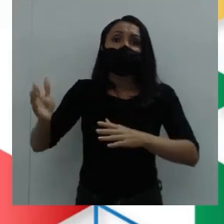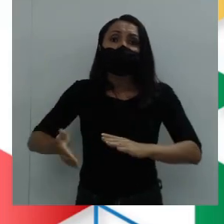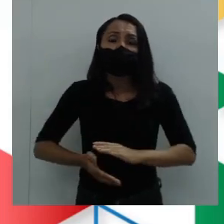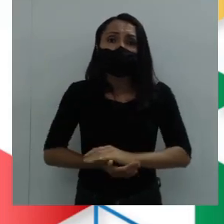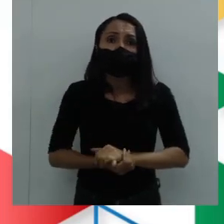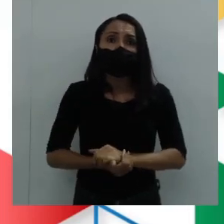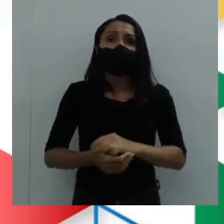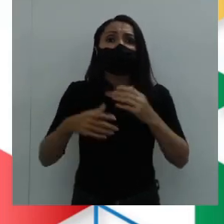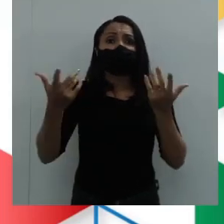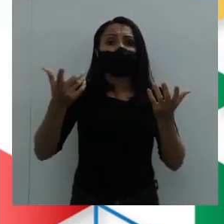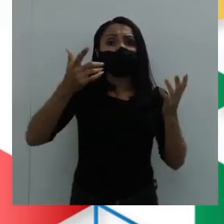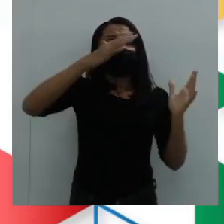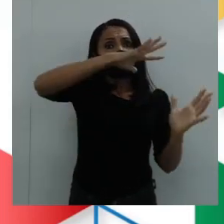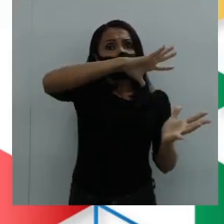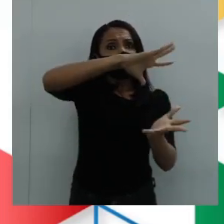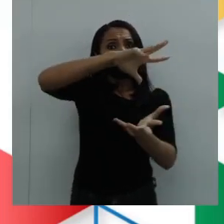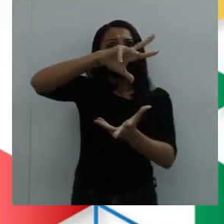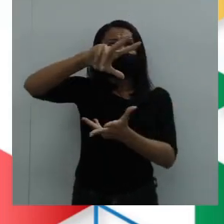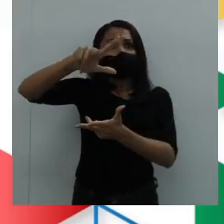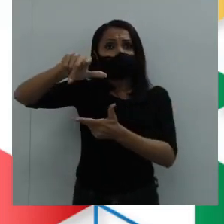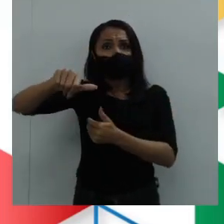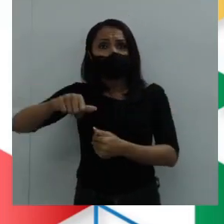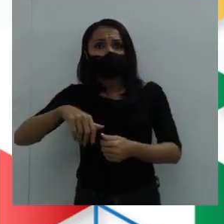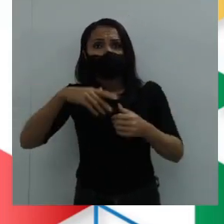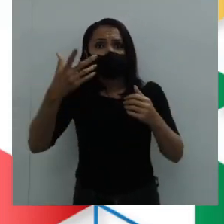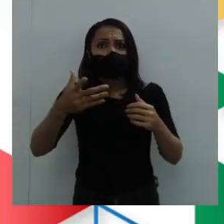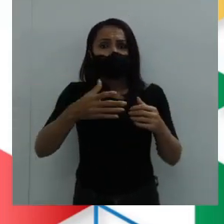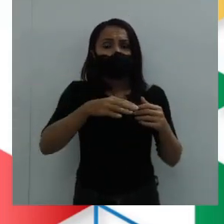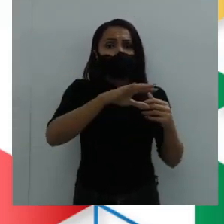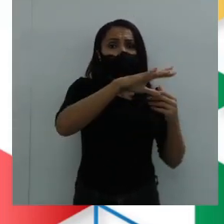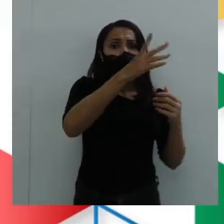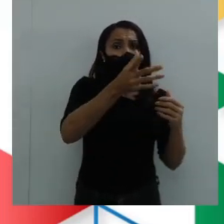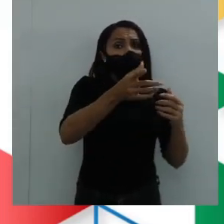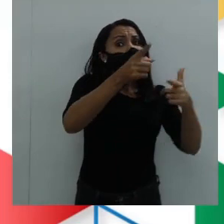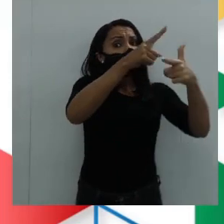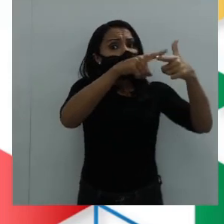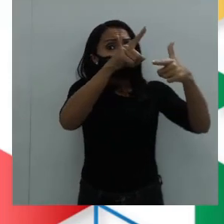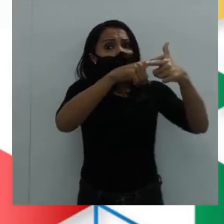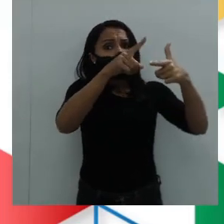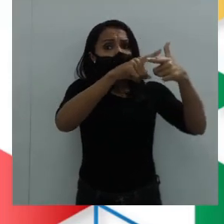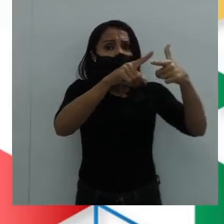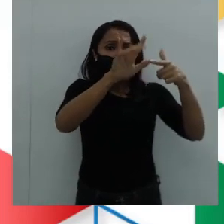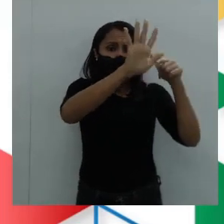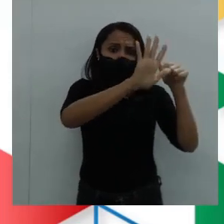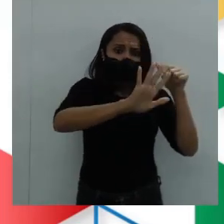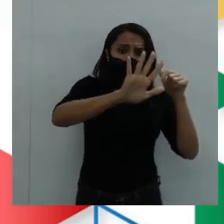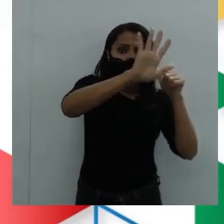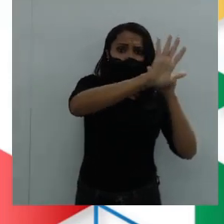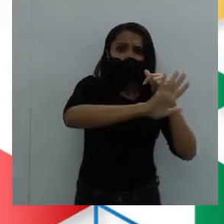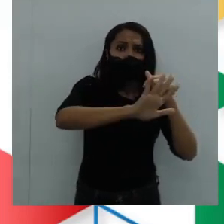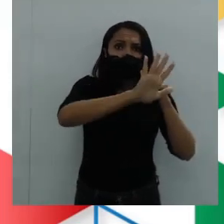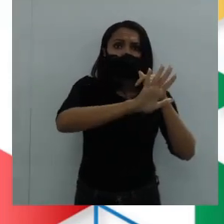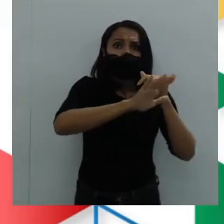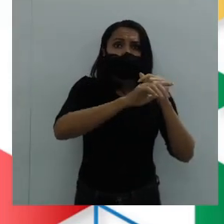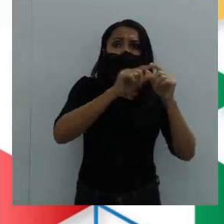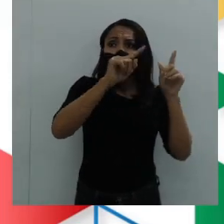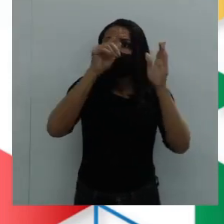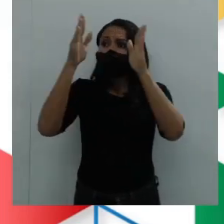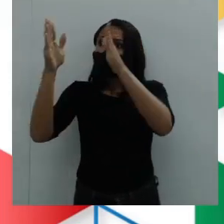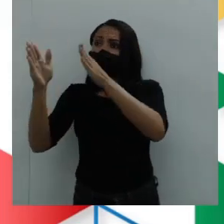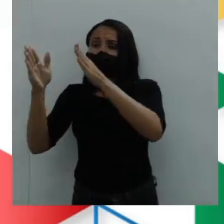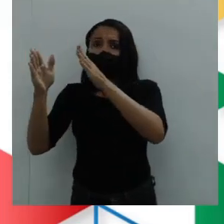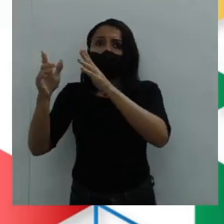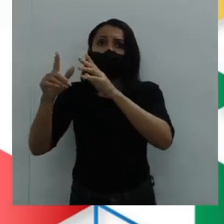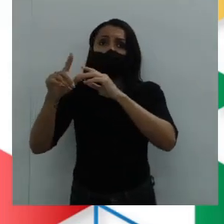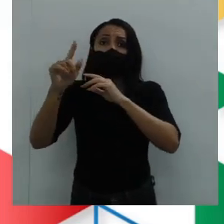dois planetas, né? Aqui é uma parte que está acidentada, o ar ele já não está transparente. E aqui, onde vocês,